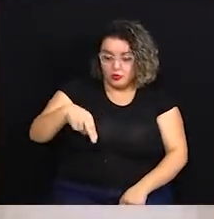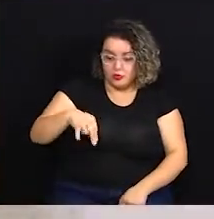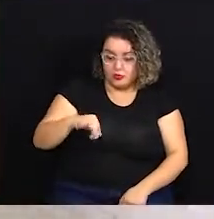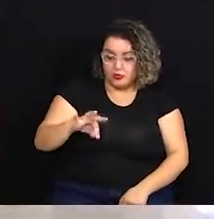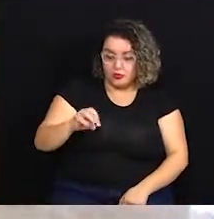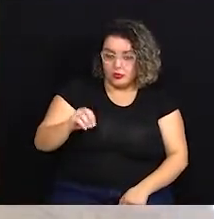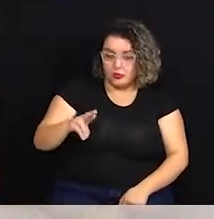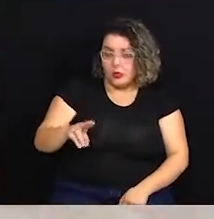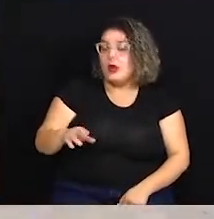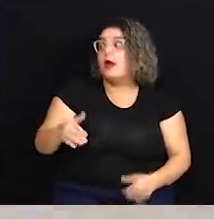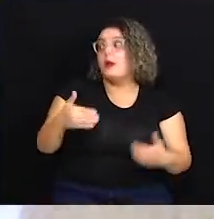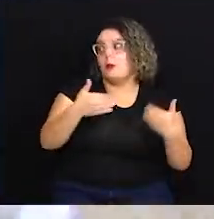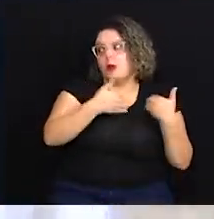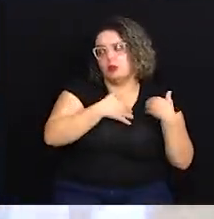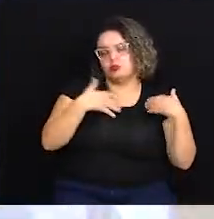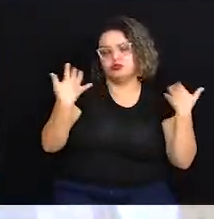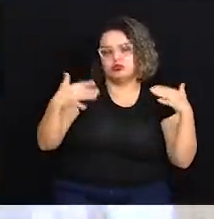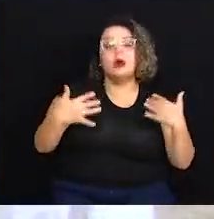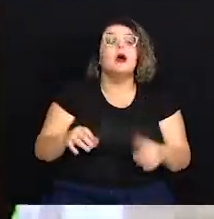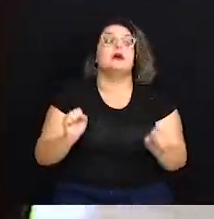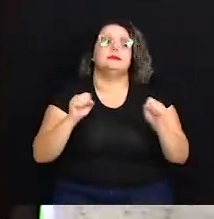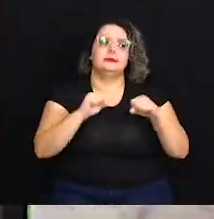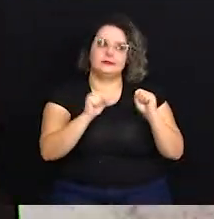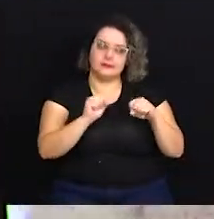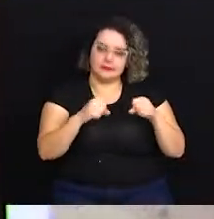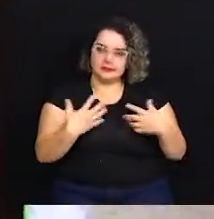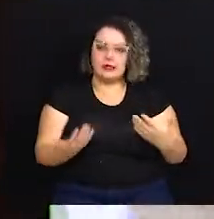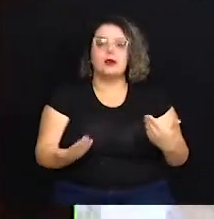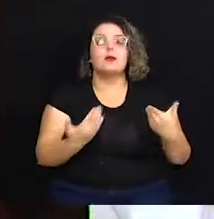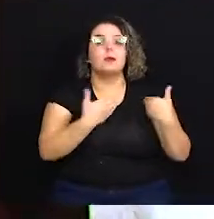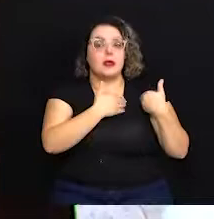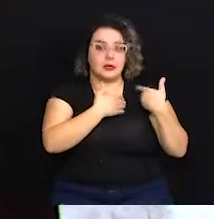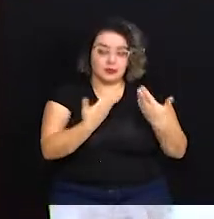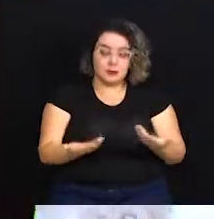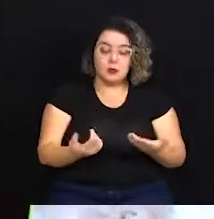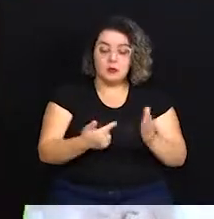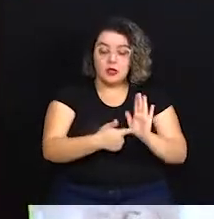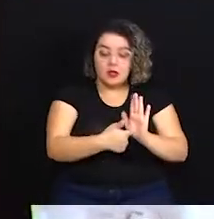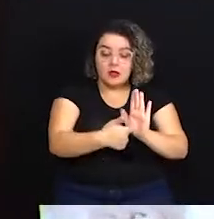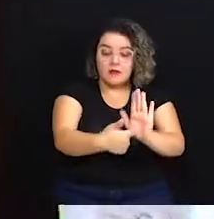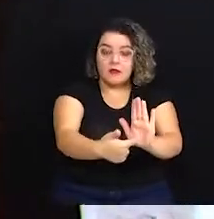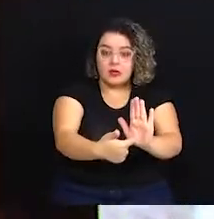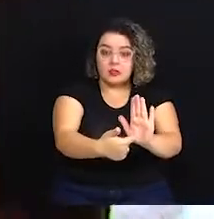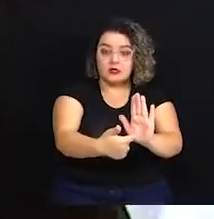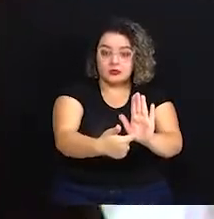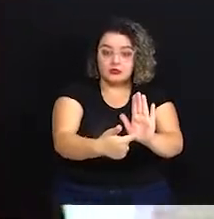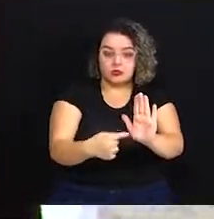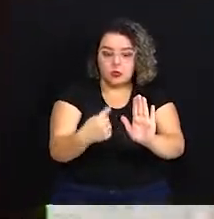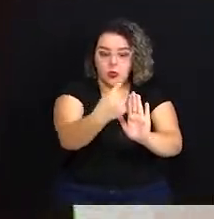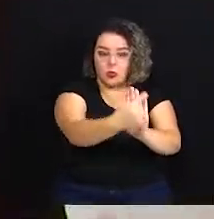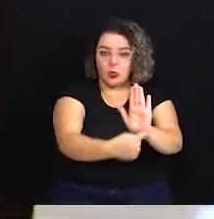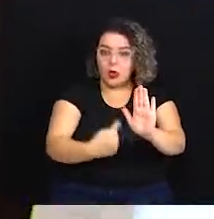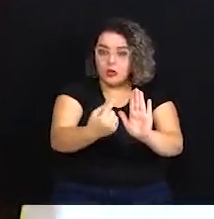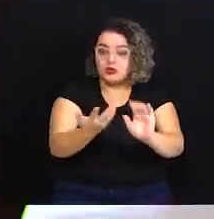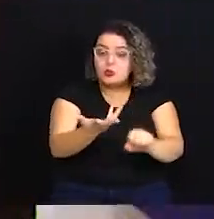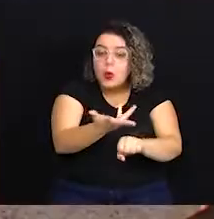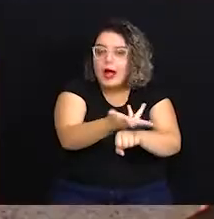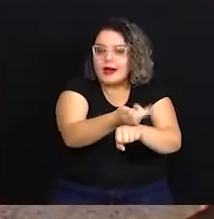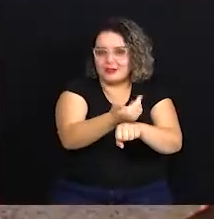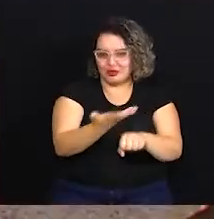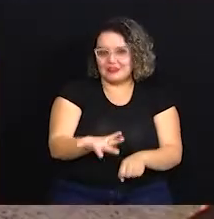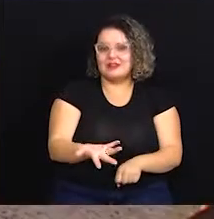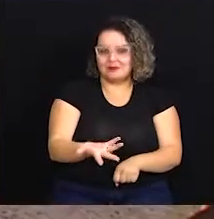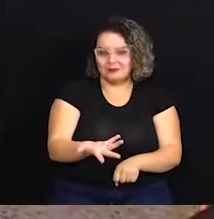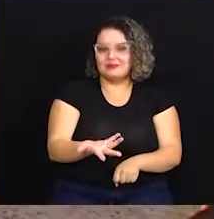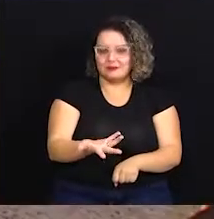responsabilidade, né, Jaqueline? Sim, é uma responsabilidade assim porque você está levando a imagem de um artista. Não tenha dúvida. Você tem que pensar